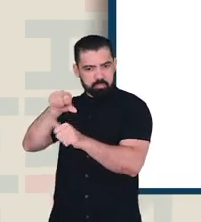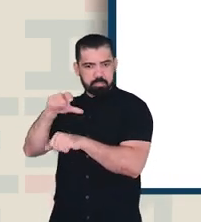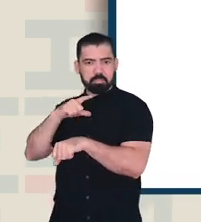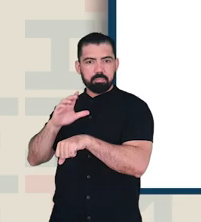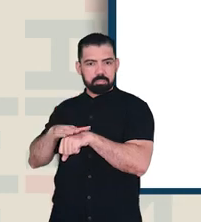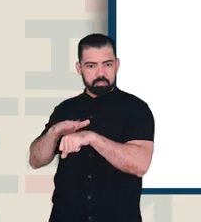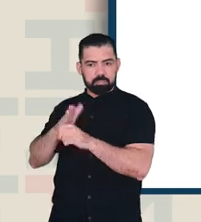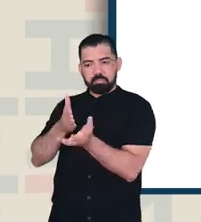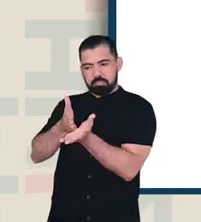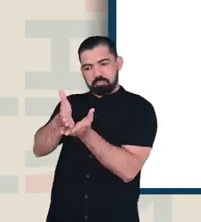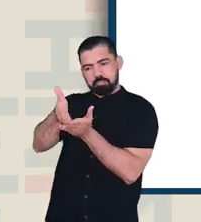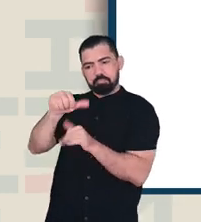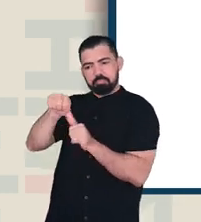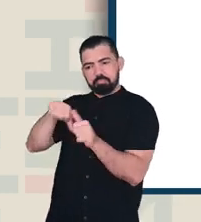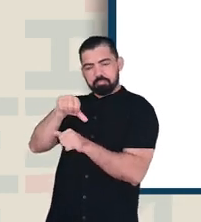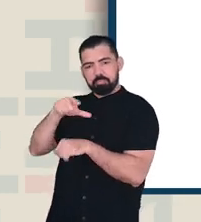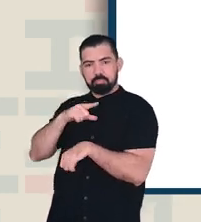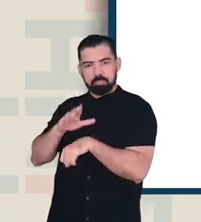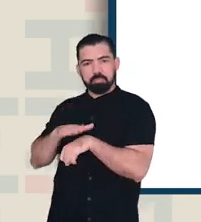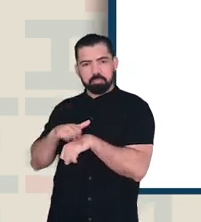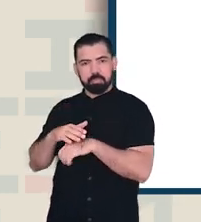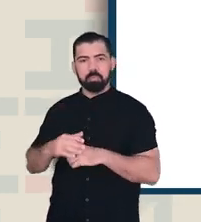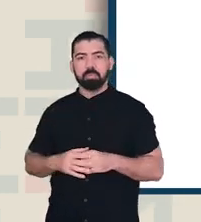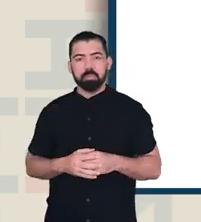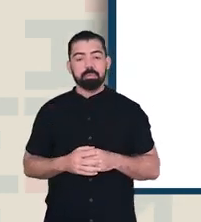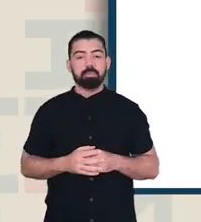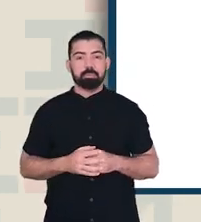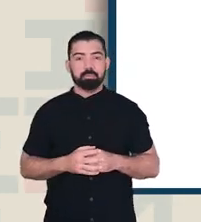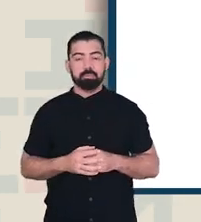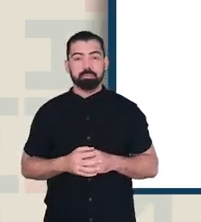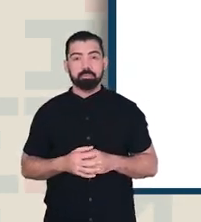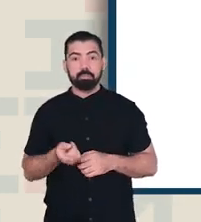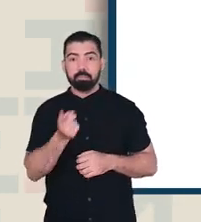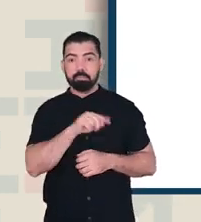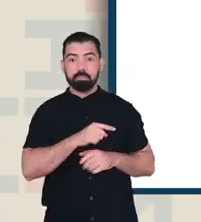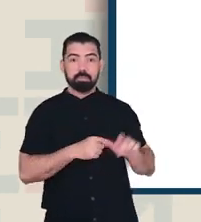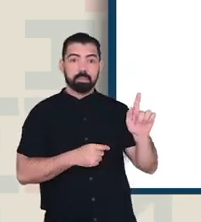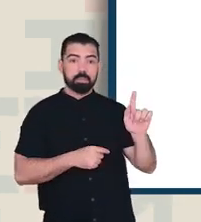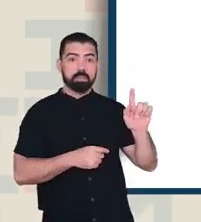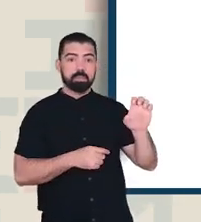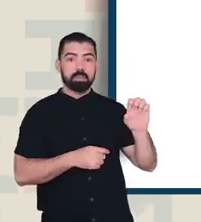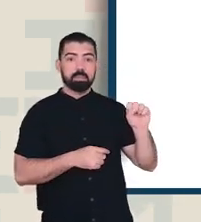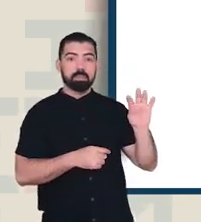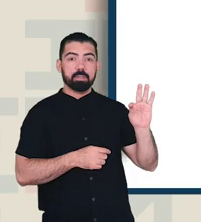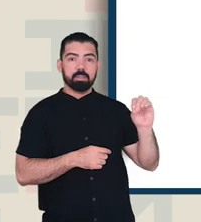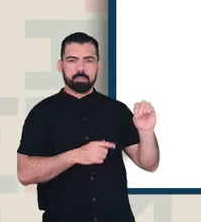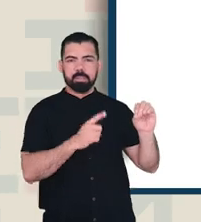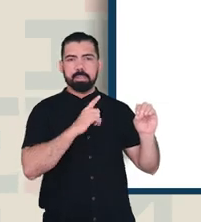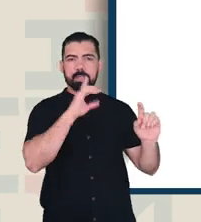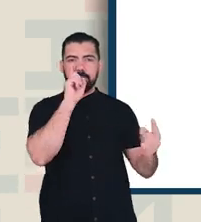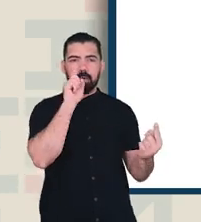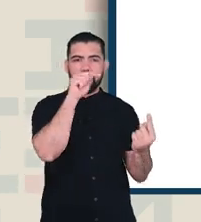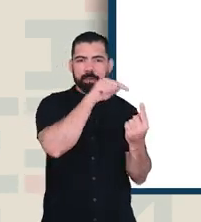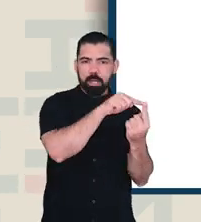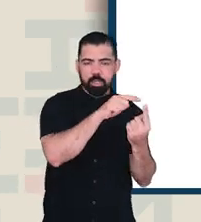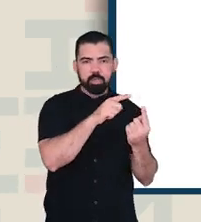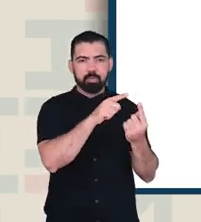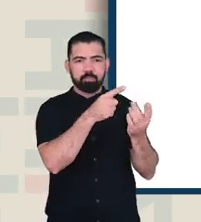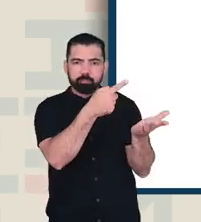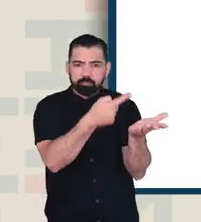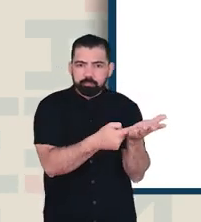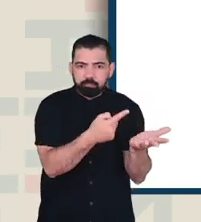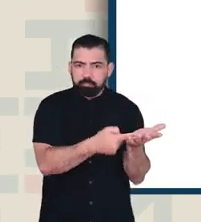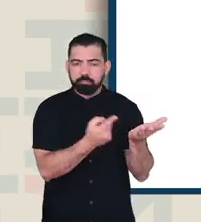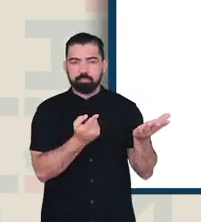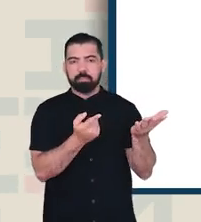estável, certo? Permanece. Já o gesto tem uma intencionalidade, uma direcionalidade.